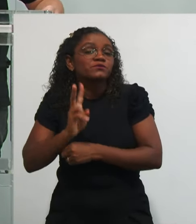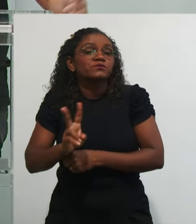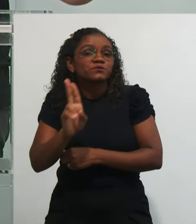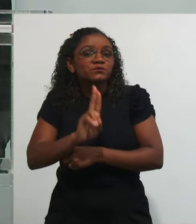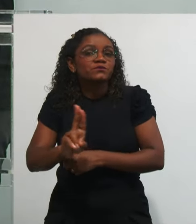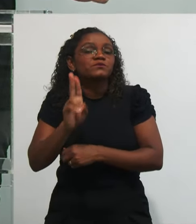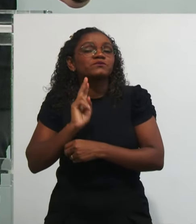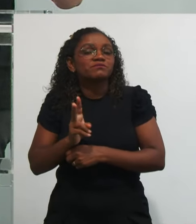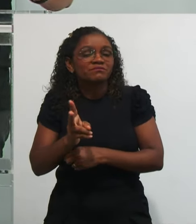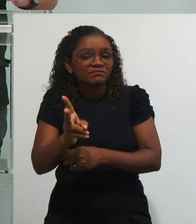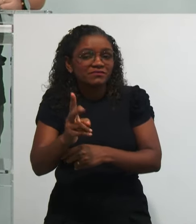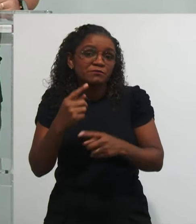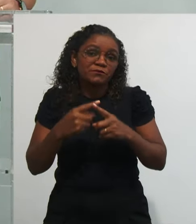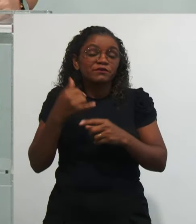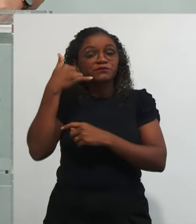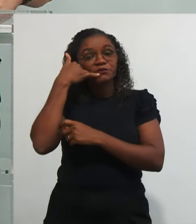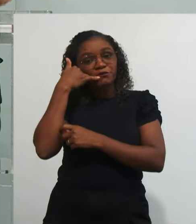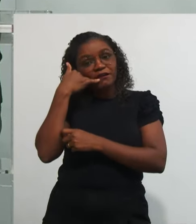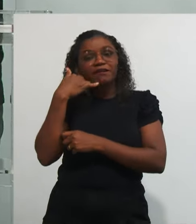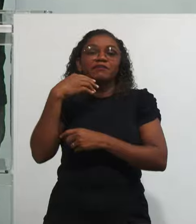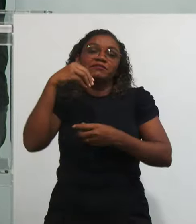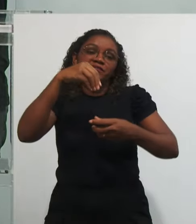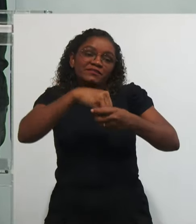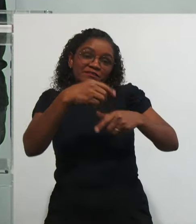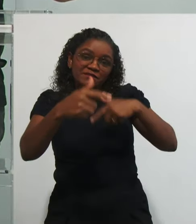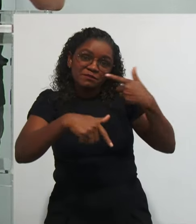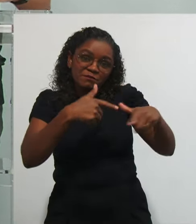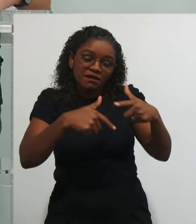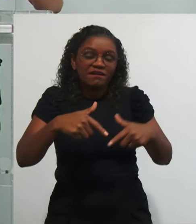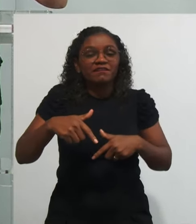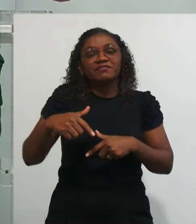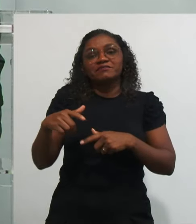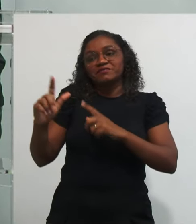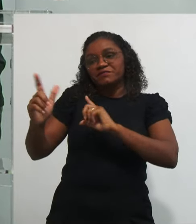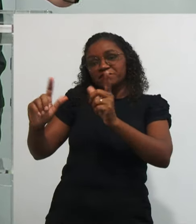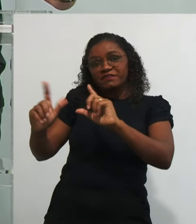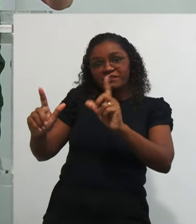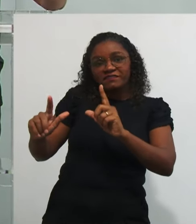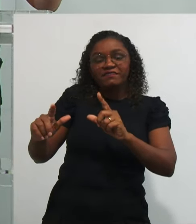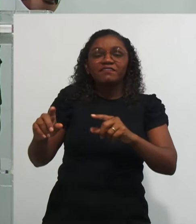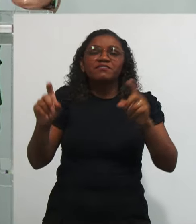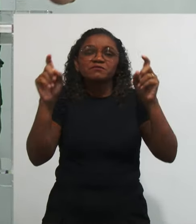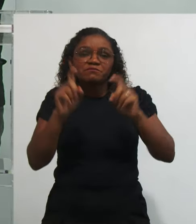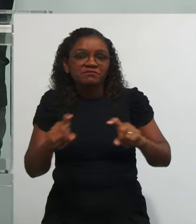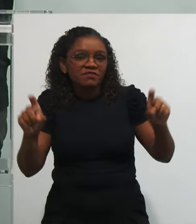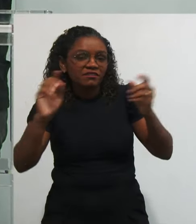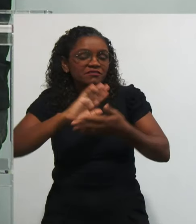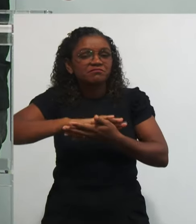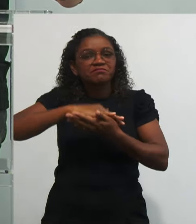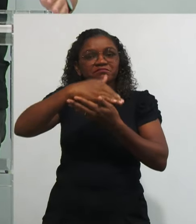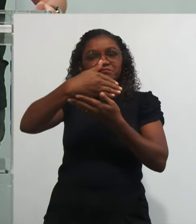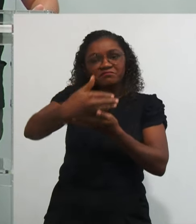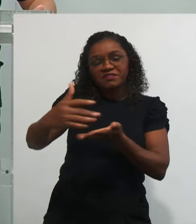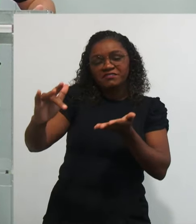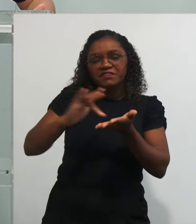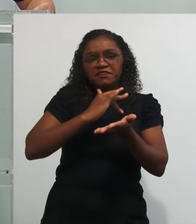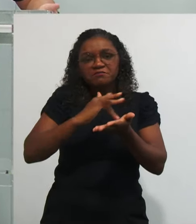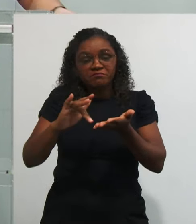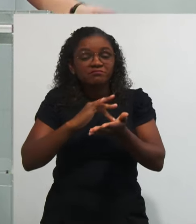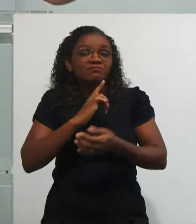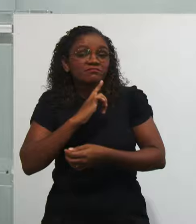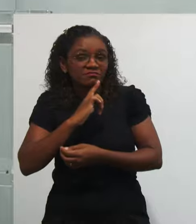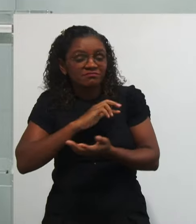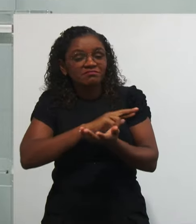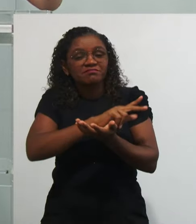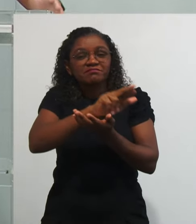nossa vida no nosso celular no nosso trabalho né em casa na TV no computador no notebook em um tablet então perceba